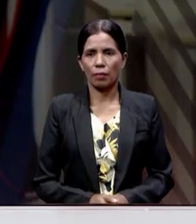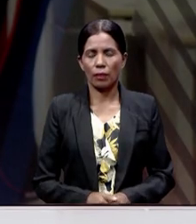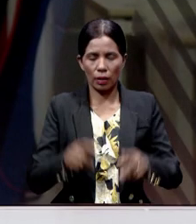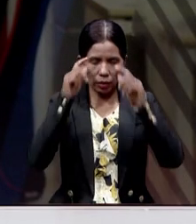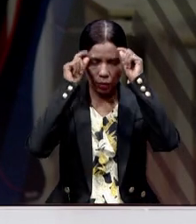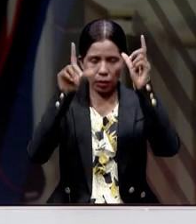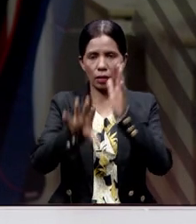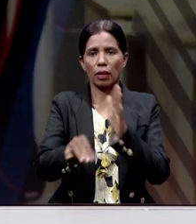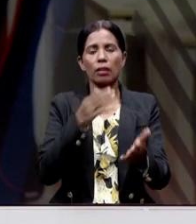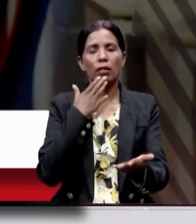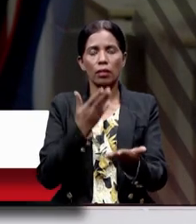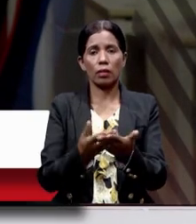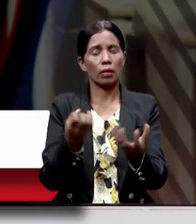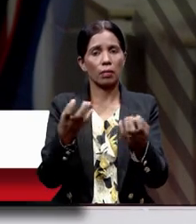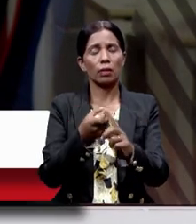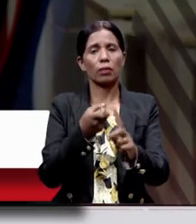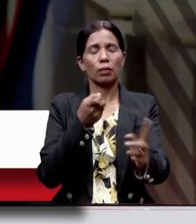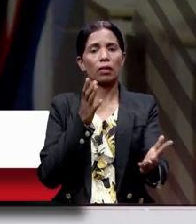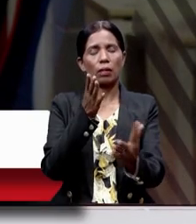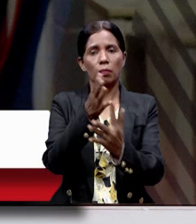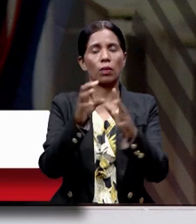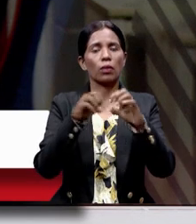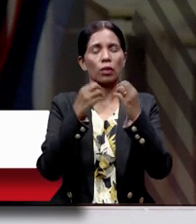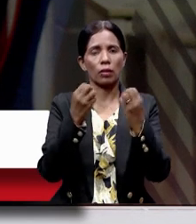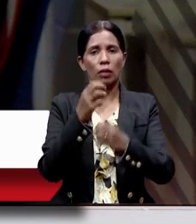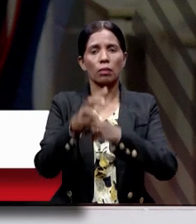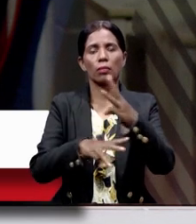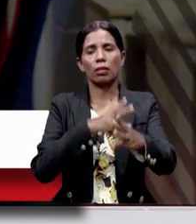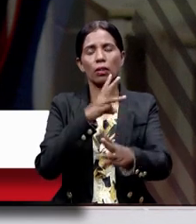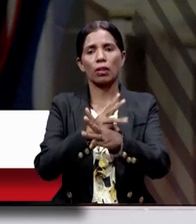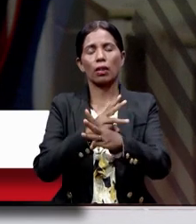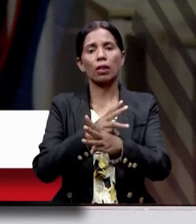Timor-Leste se reta benefício para a coenhidadeira da Organização Mundial a Comércio.